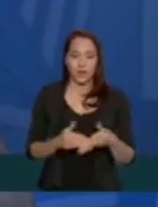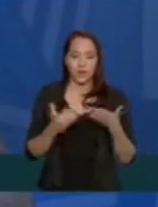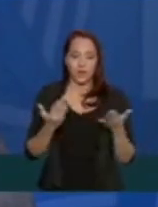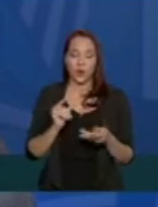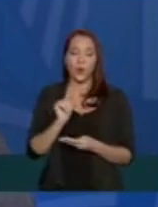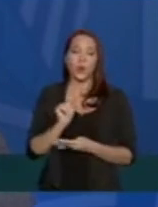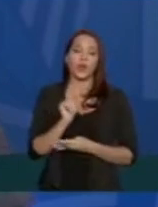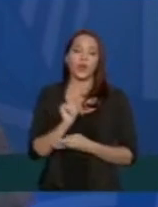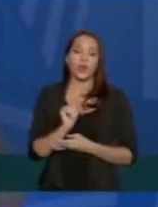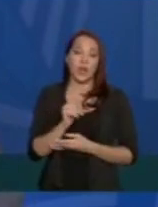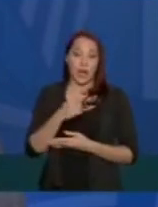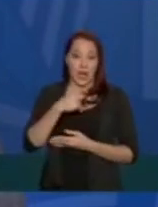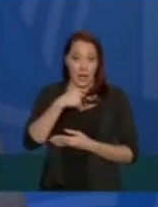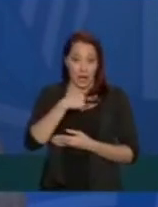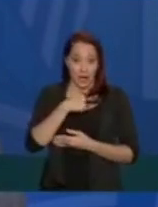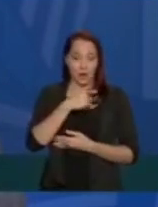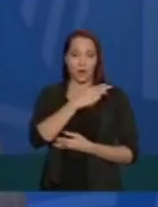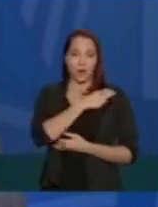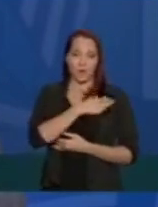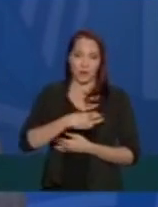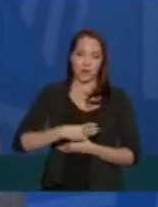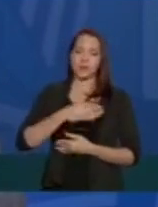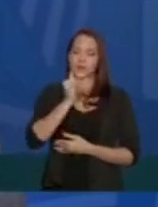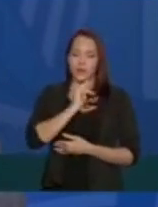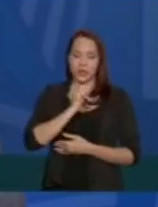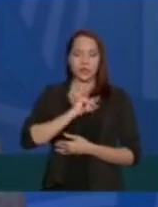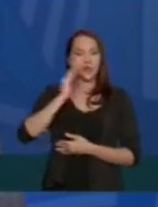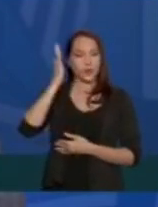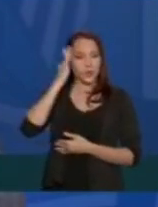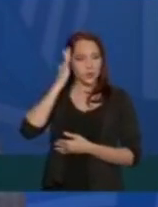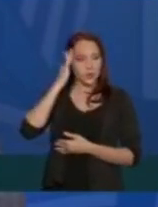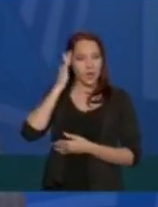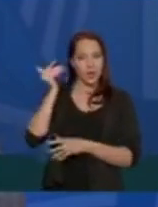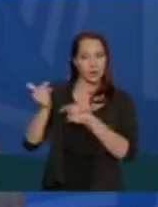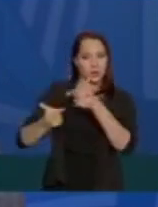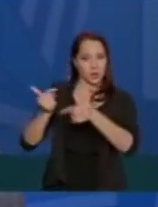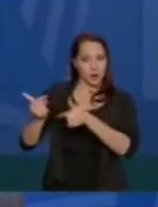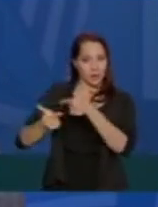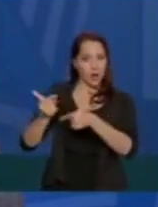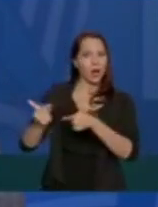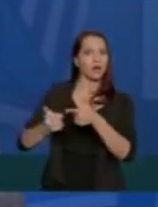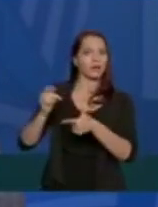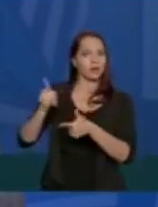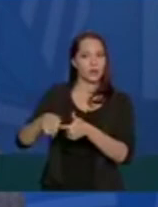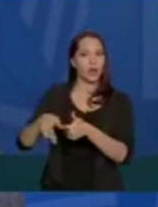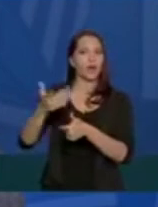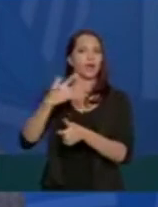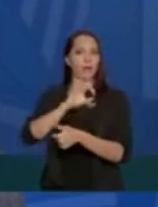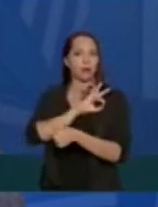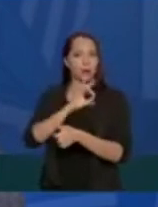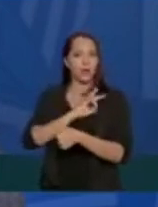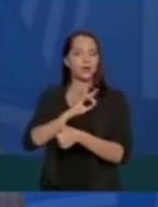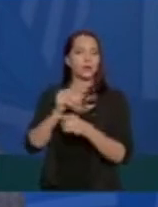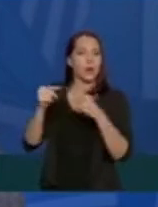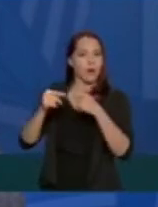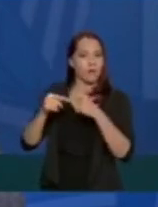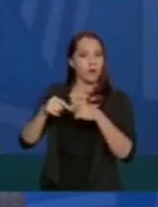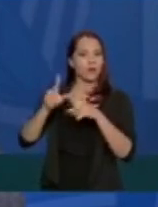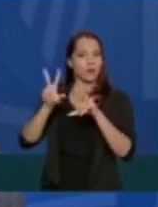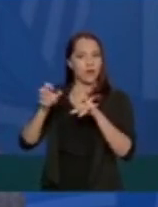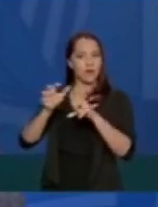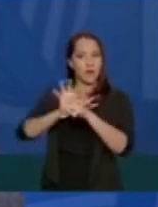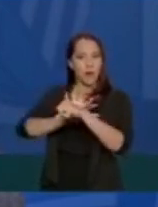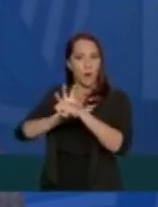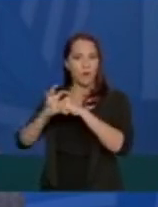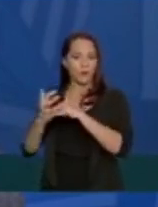que eu como ministro, por exemplo, sei das operações que envolvem Covid, basicamente